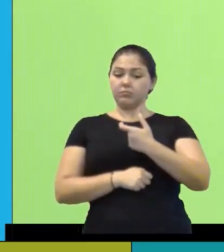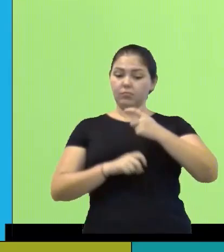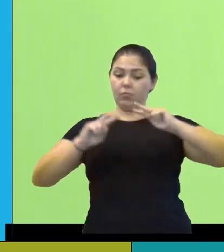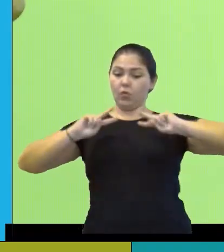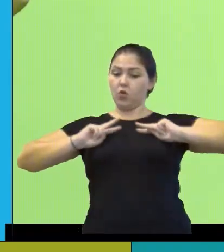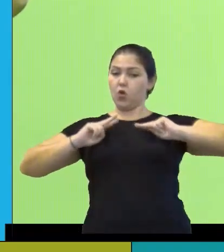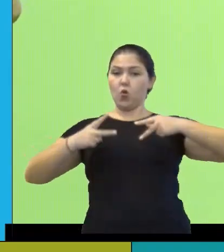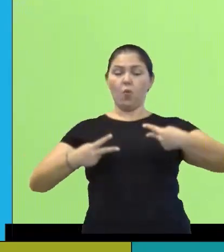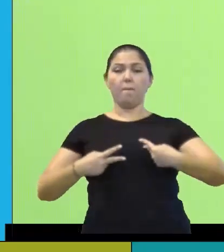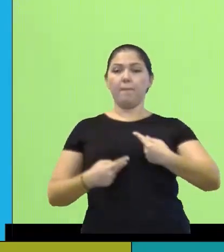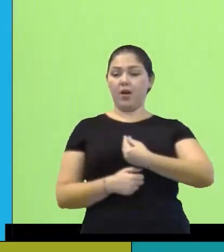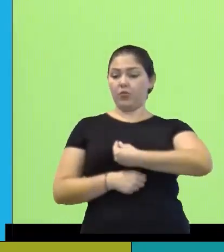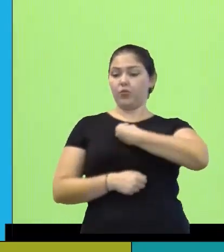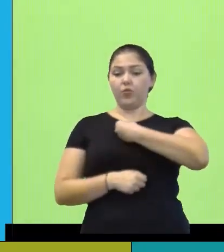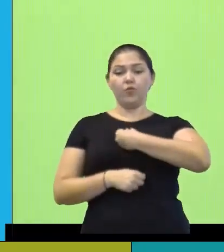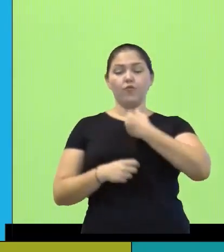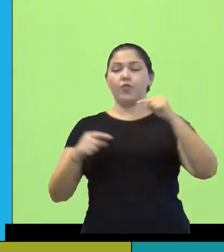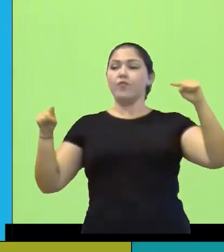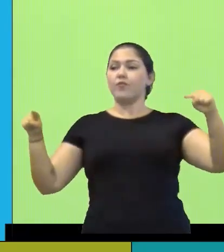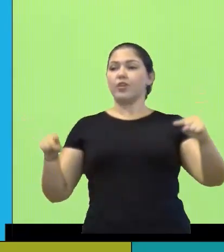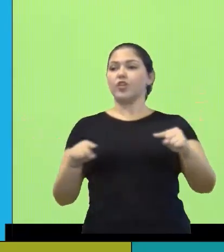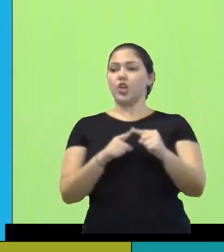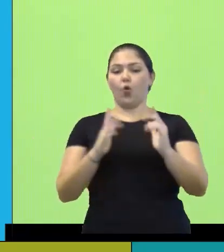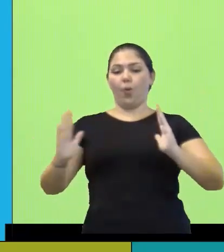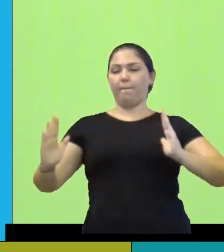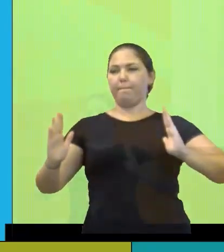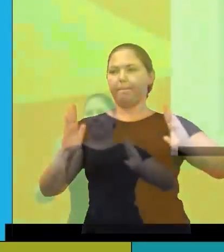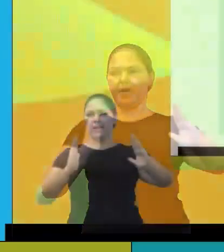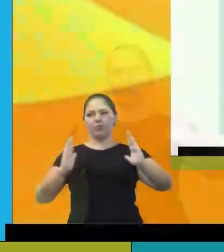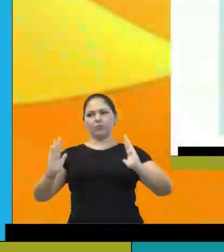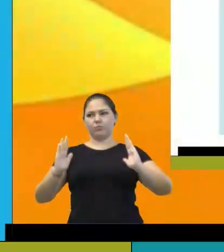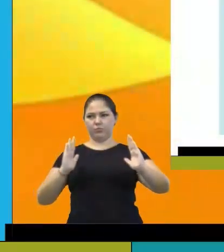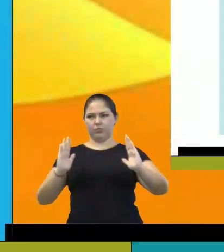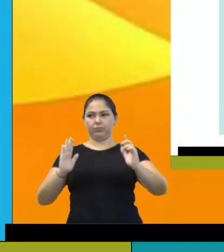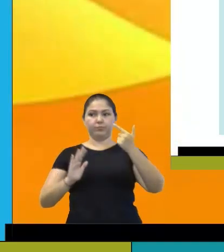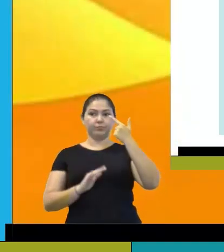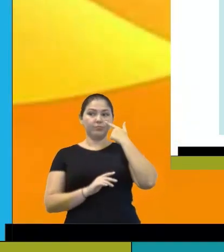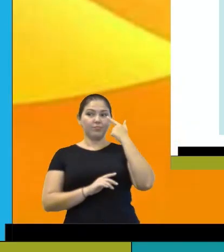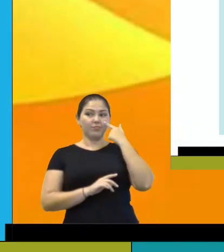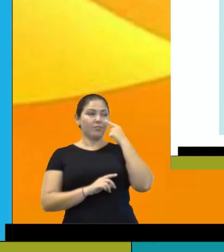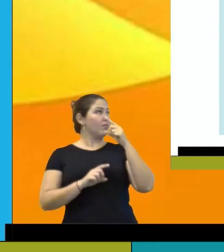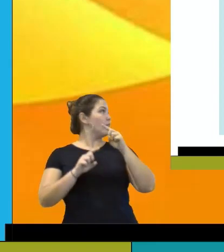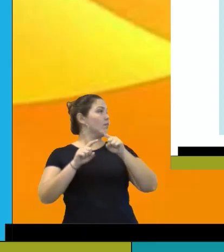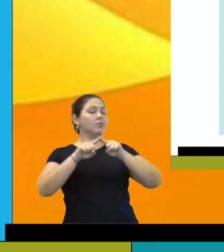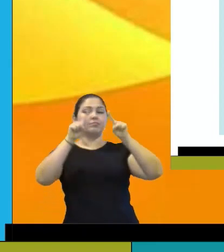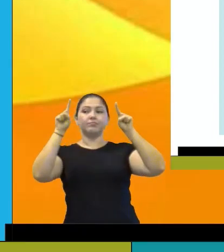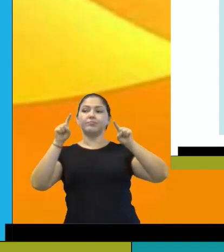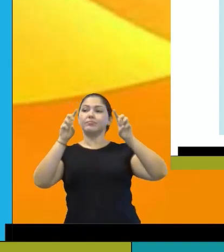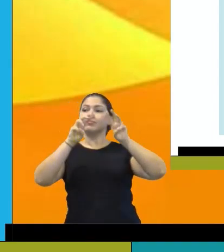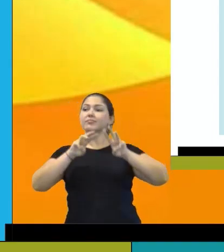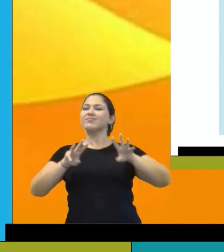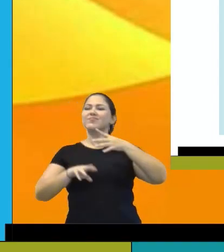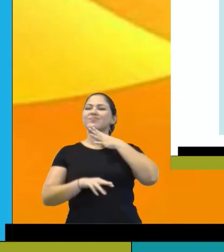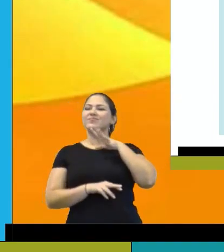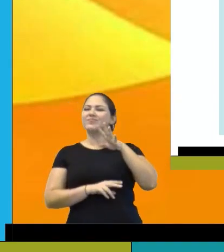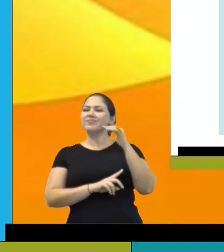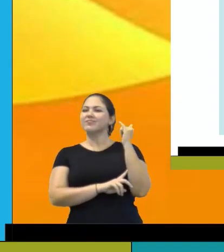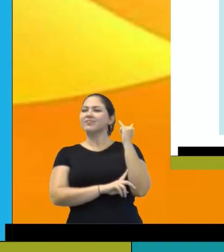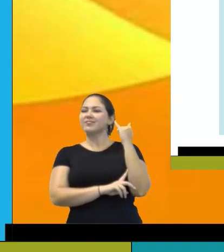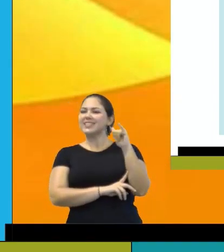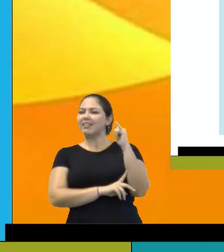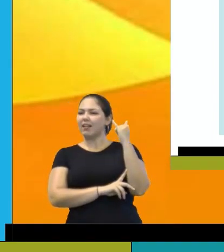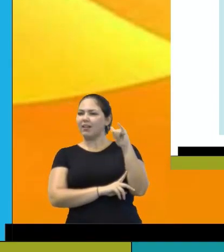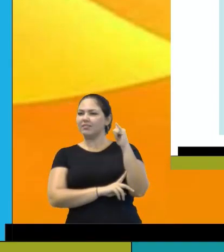dividida. Olha a Itália de Maquiavel mais uma vez, não esqueçam desse mapa. Se você pegar, gente, olha isso aqui, ó. Nós tínhamos